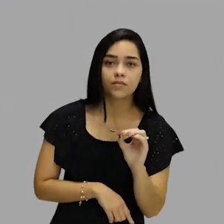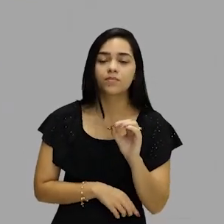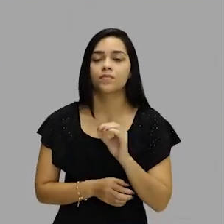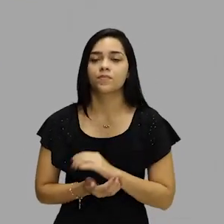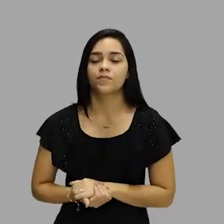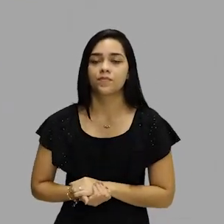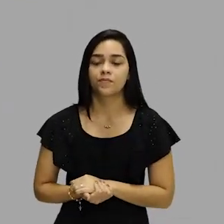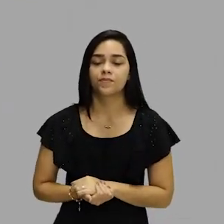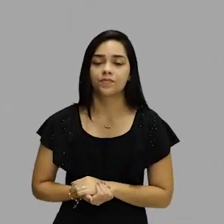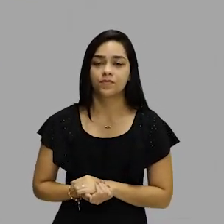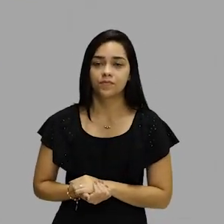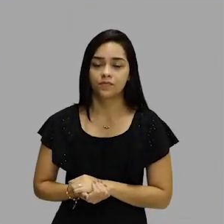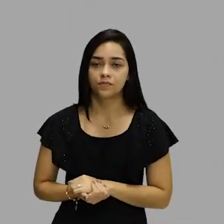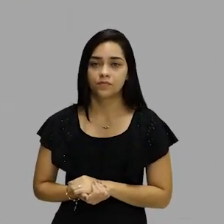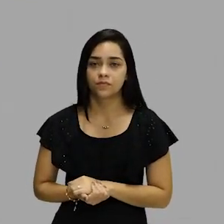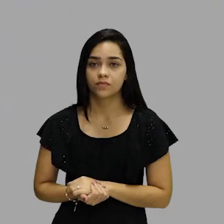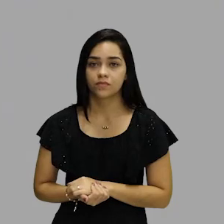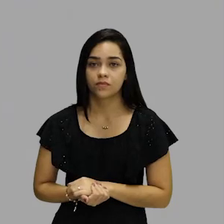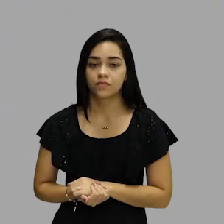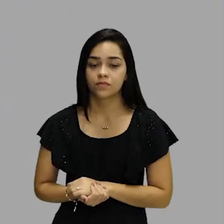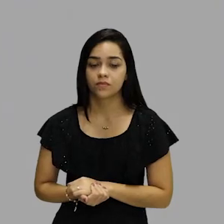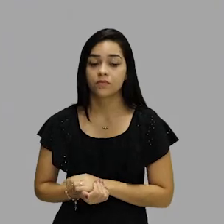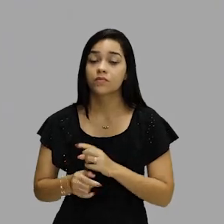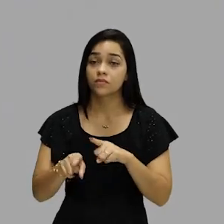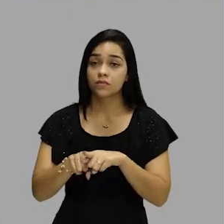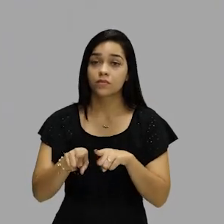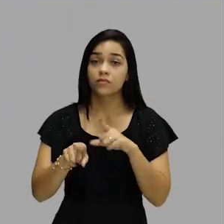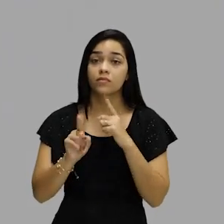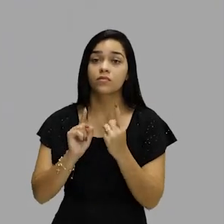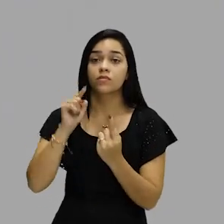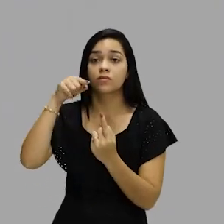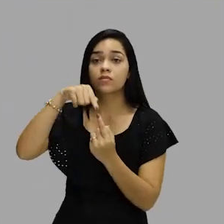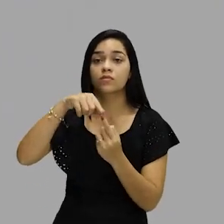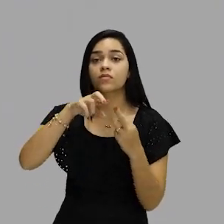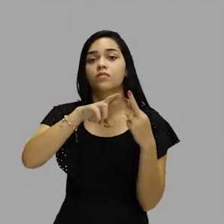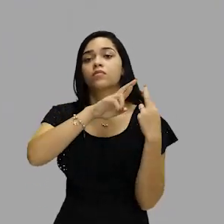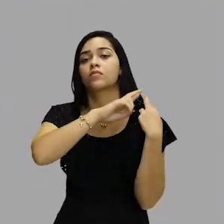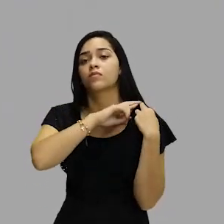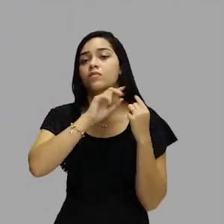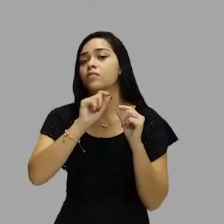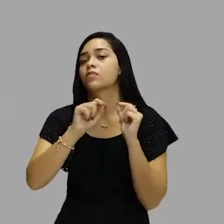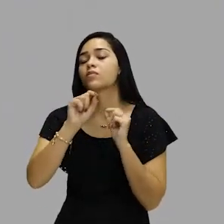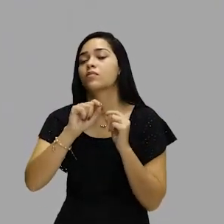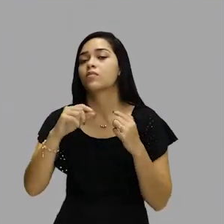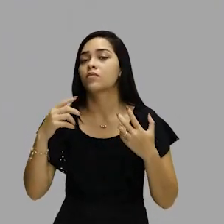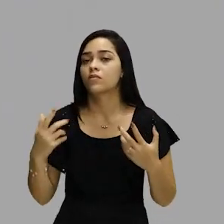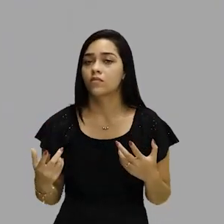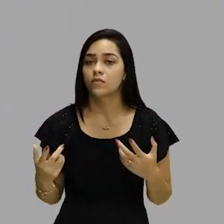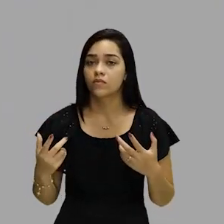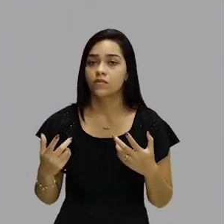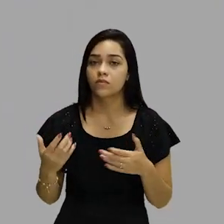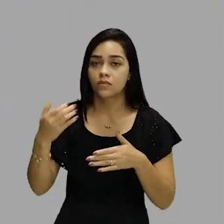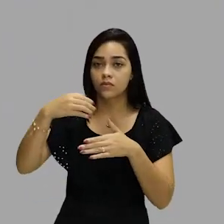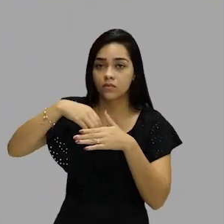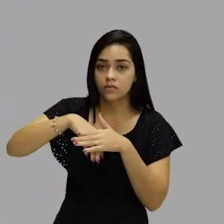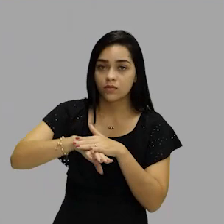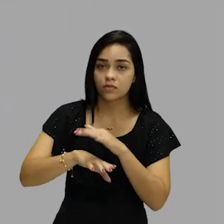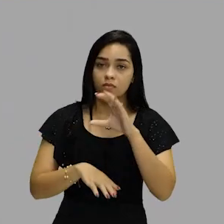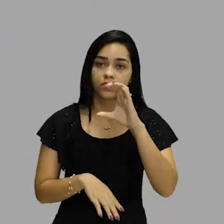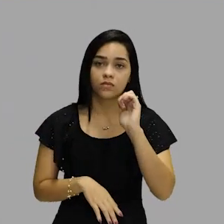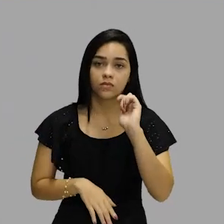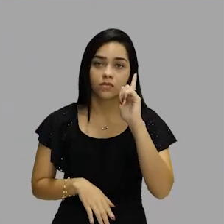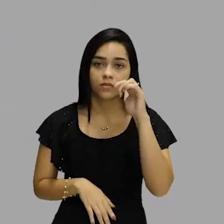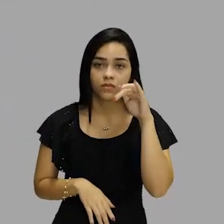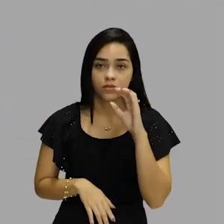Ok? Retículo sarcoplasmático. E tem a função na célula muscular de armazenar o